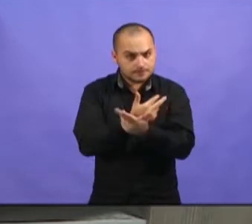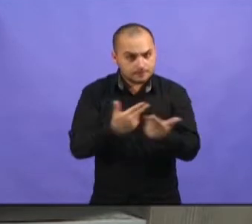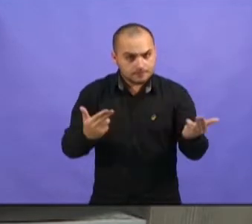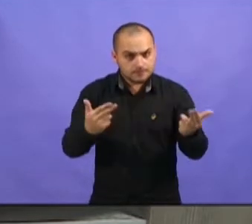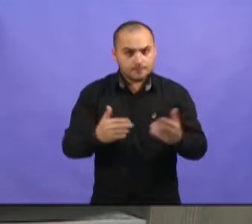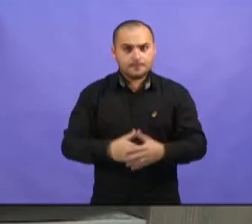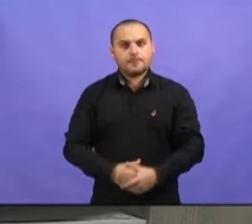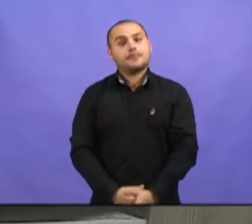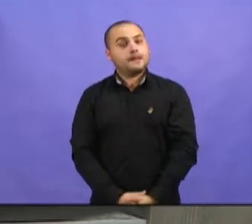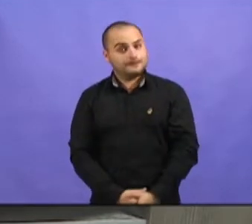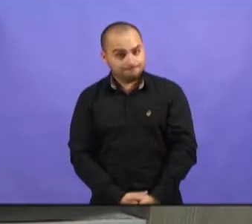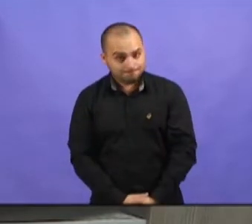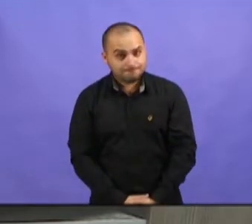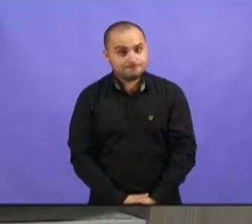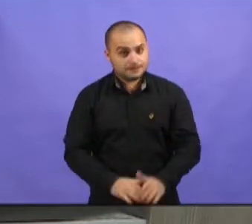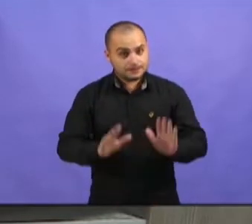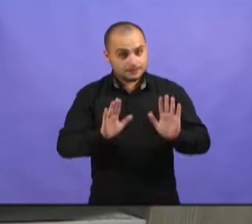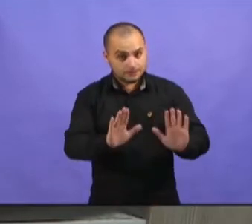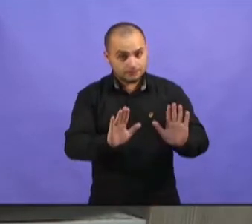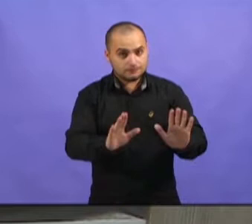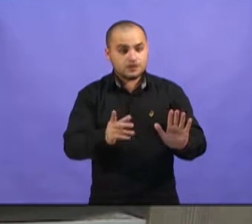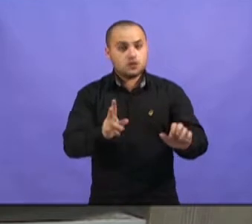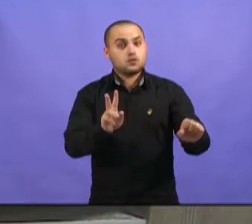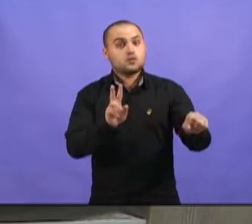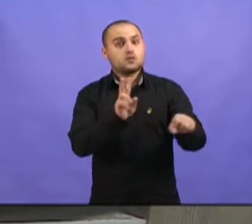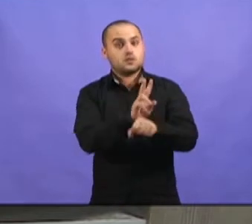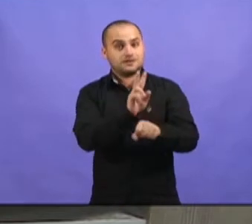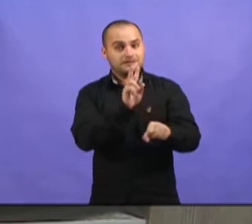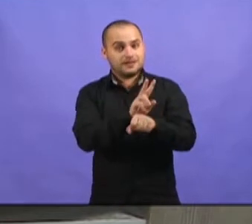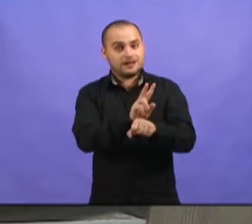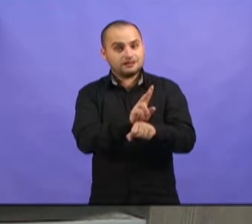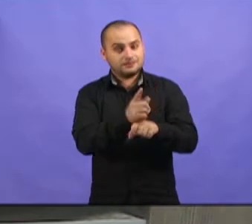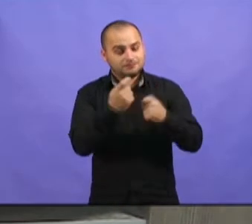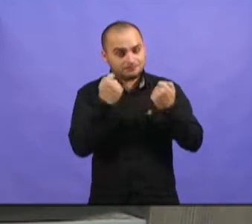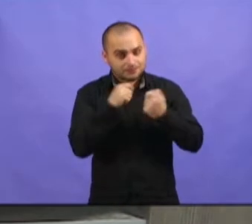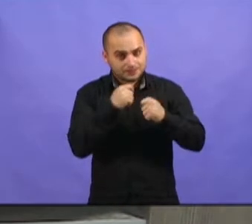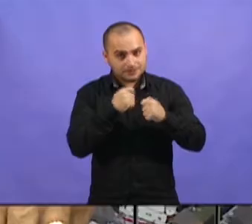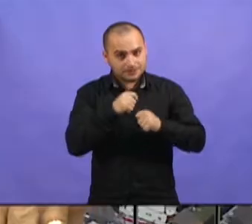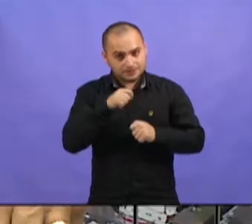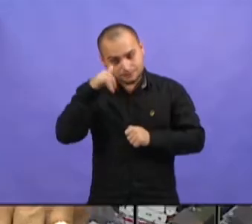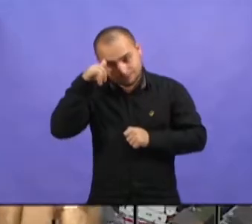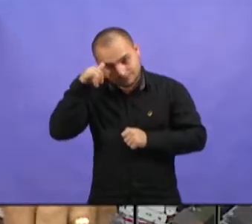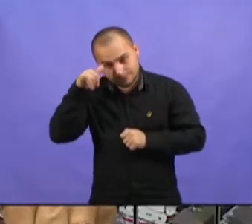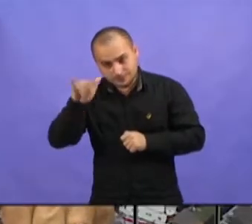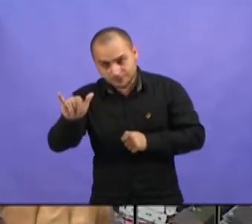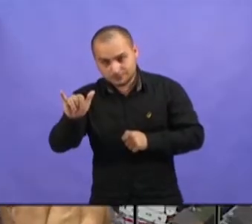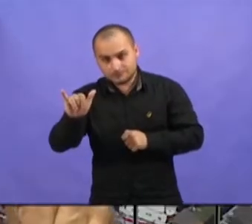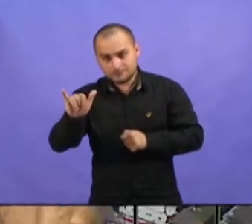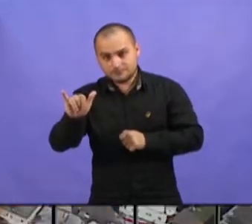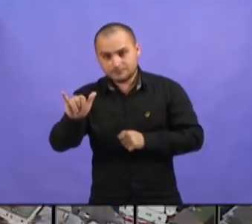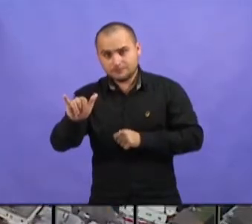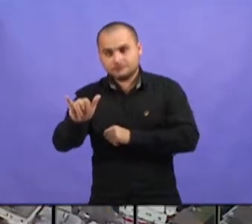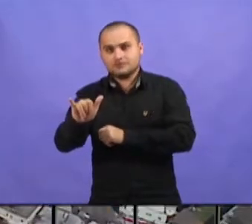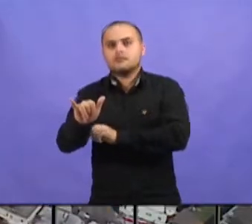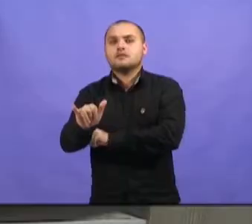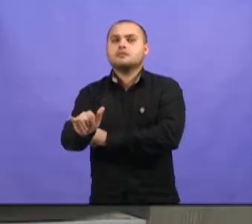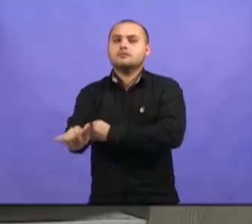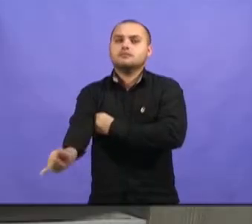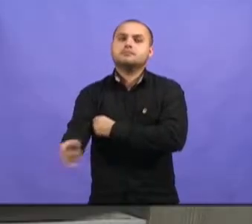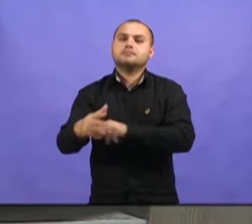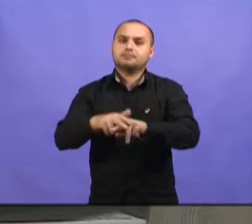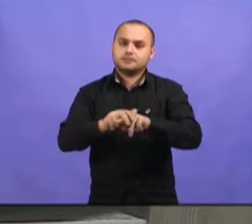Continua valendo a prevenção, porque nenhum tratamento consegue substituir a nossa prevenção. Que é por